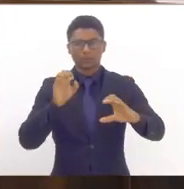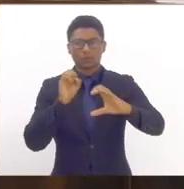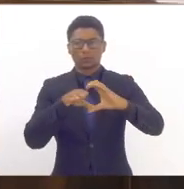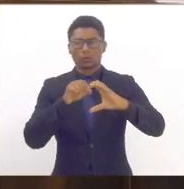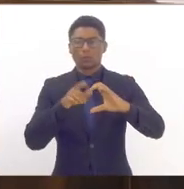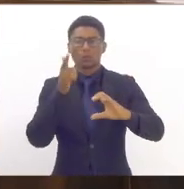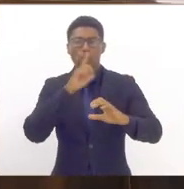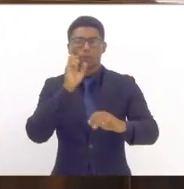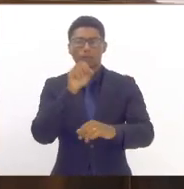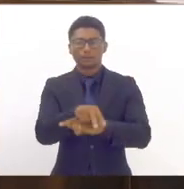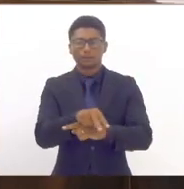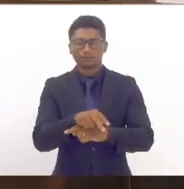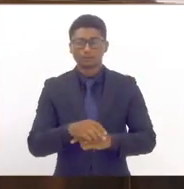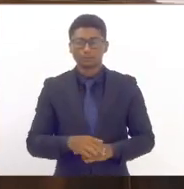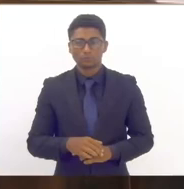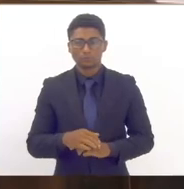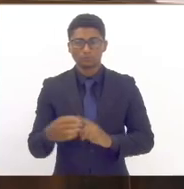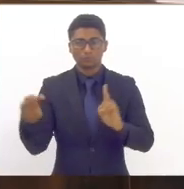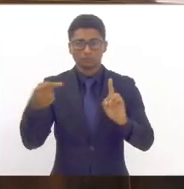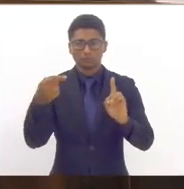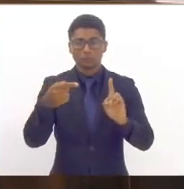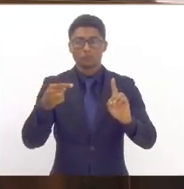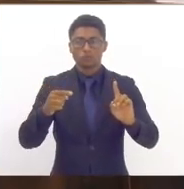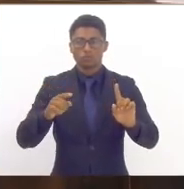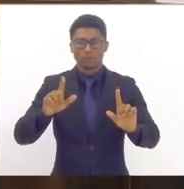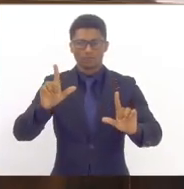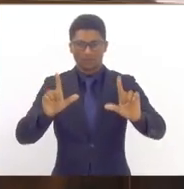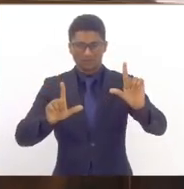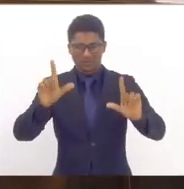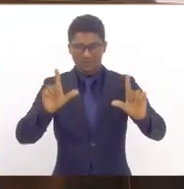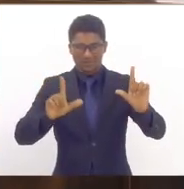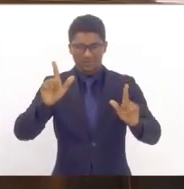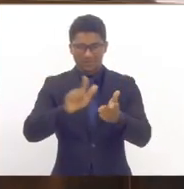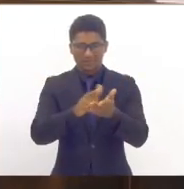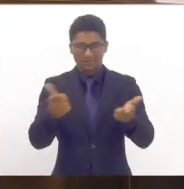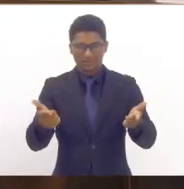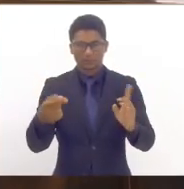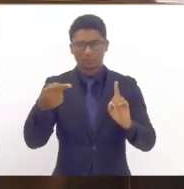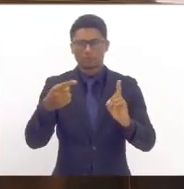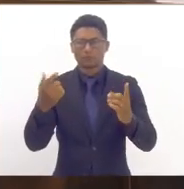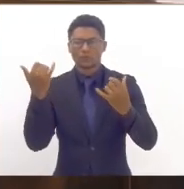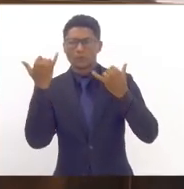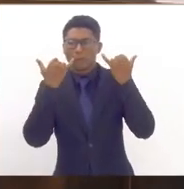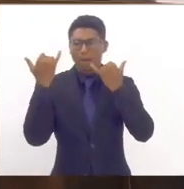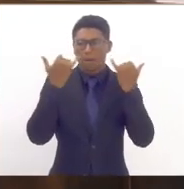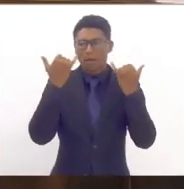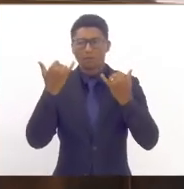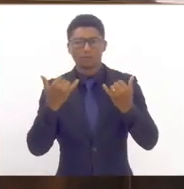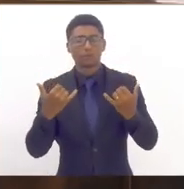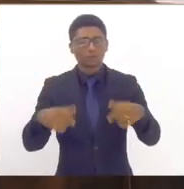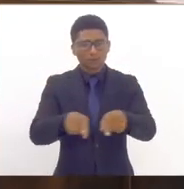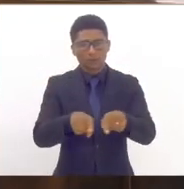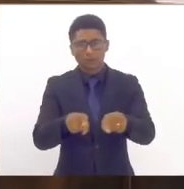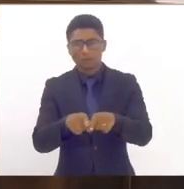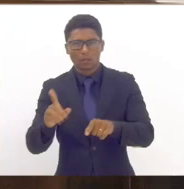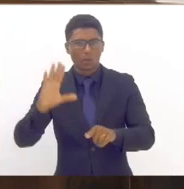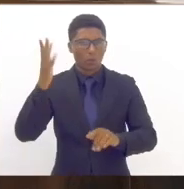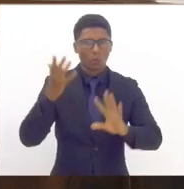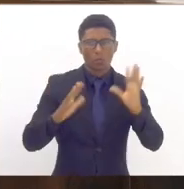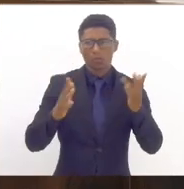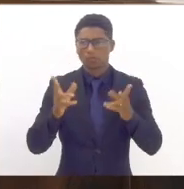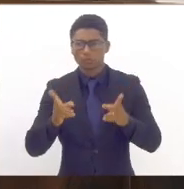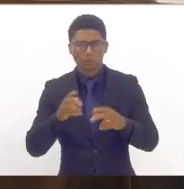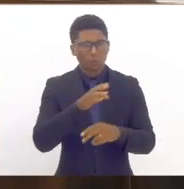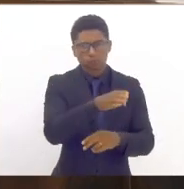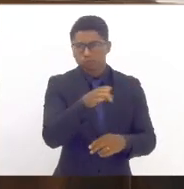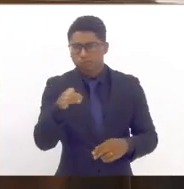Quando Pedro chegou à produção dos telejornais como estagiário, bem informado e ávido por estar no meio dos acontecimentos, seu brilho logo